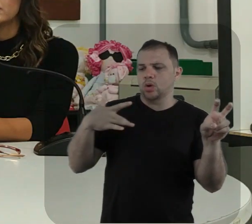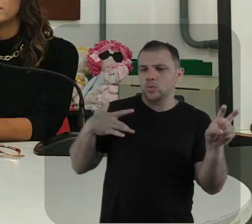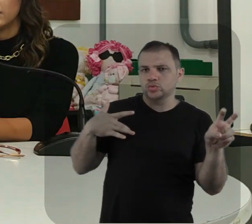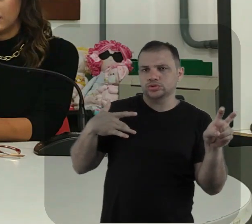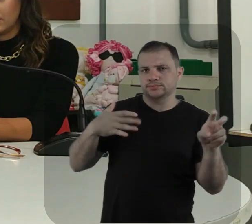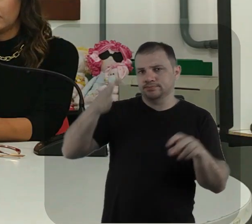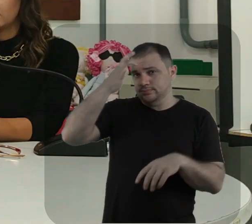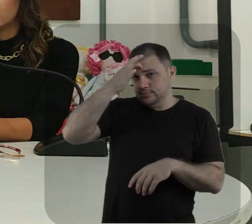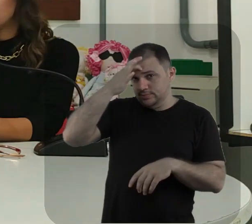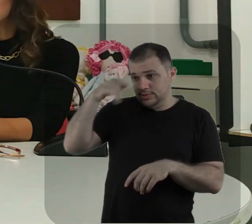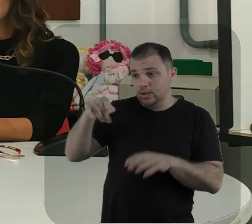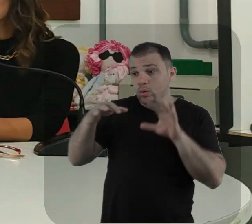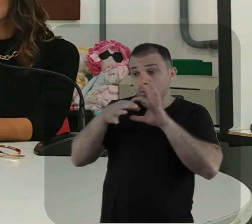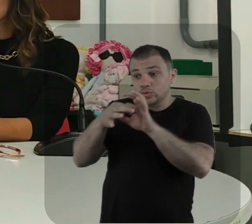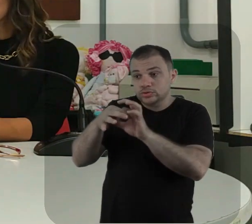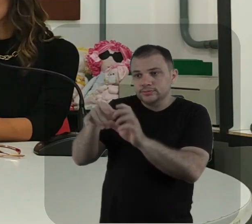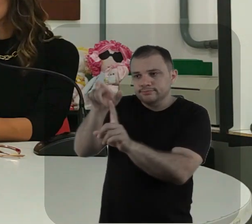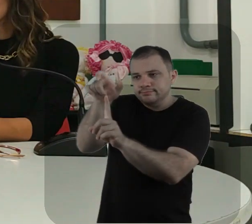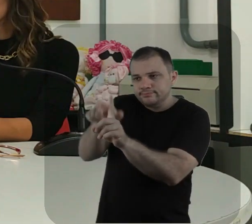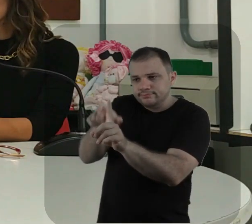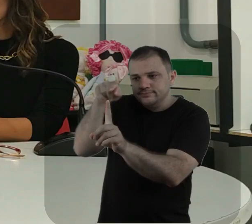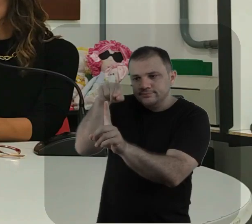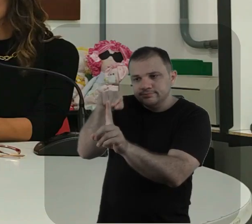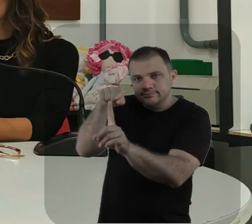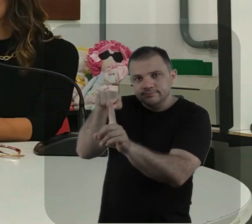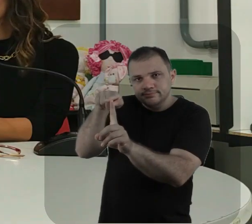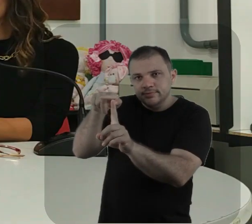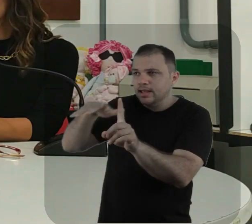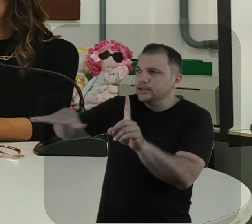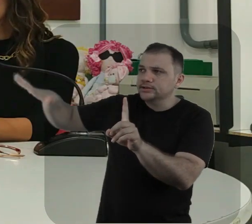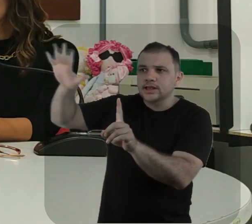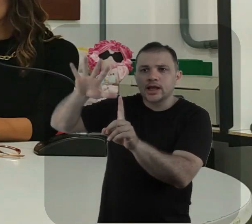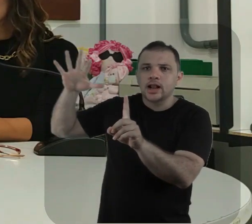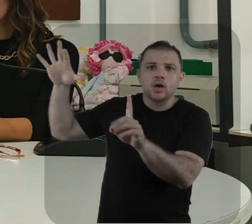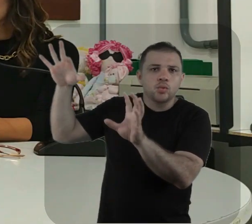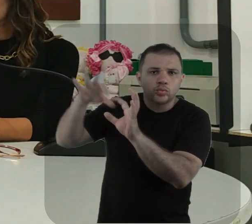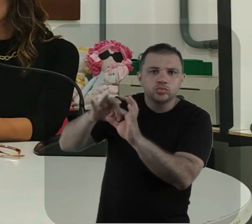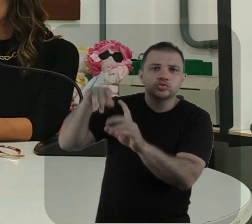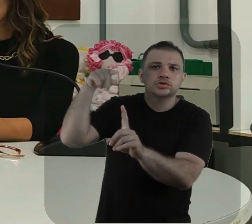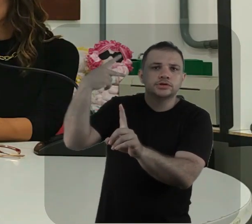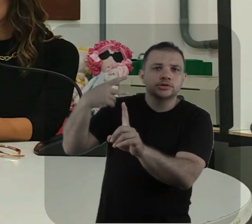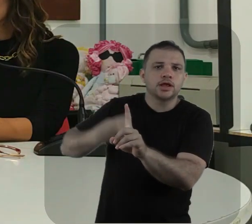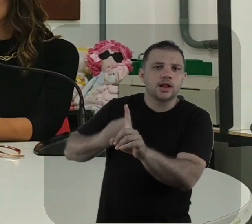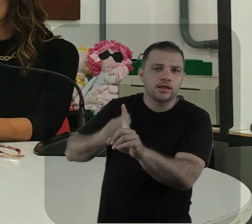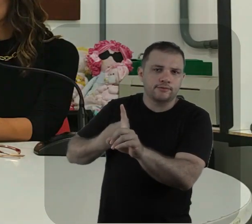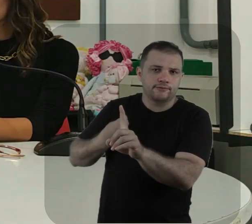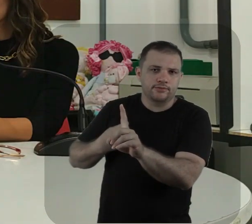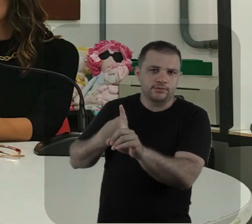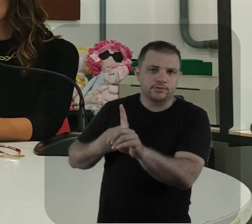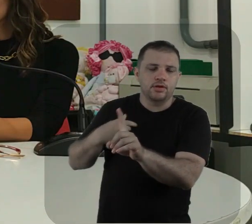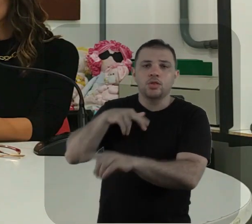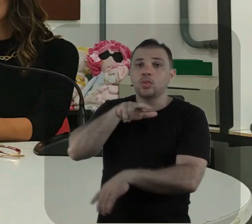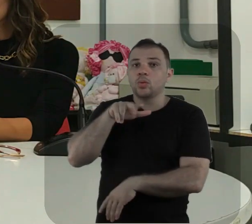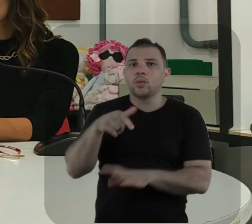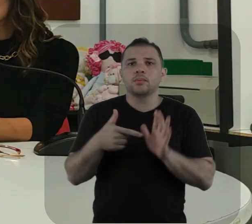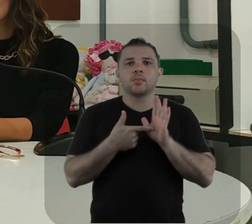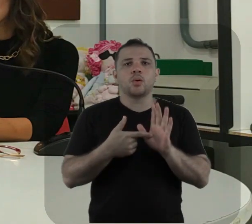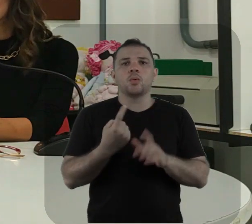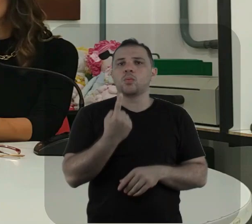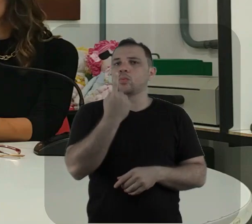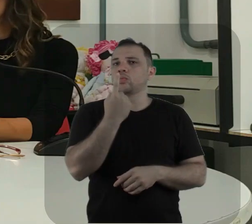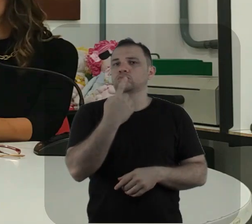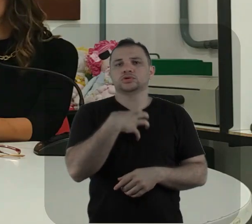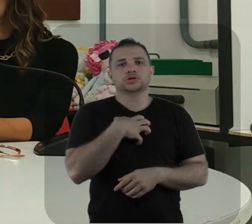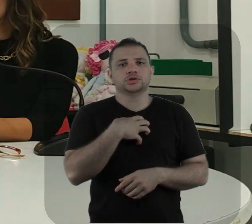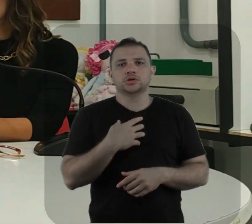pessoa. É falar, né, de uma forma integral, de uma forma global. Então, a saúde mental, ela não é meramente aquele